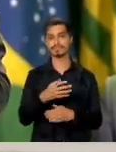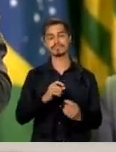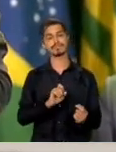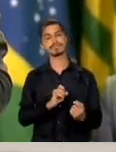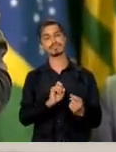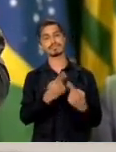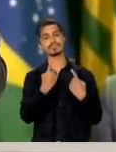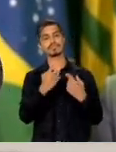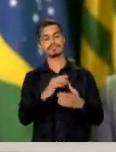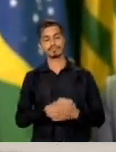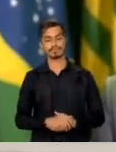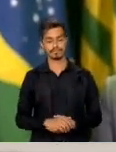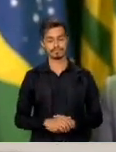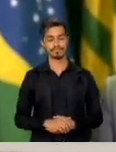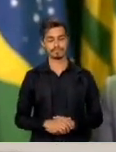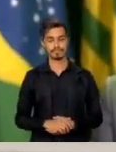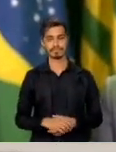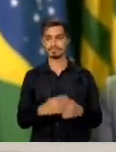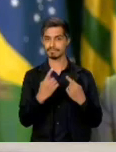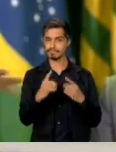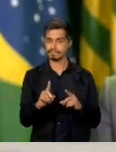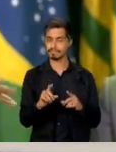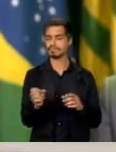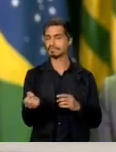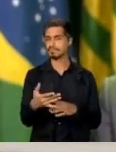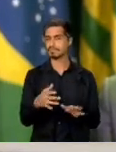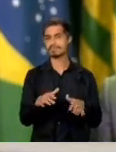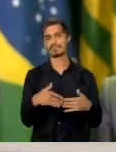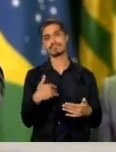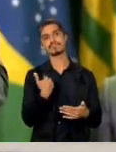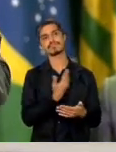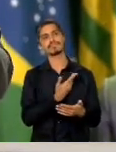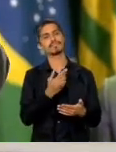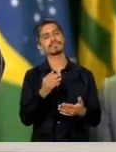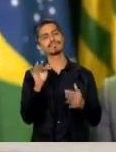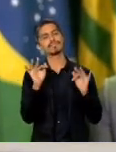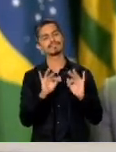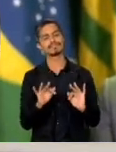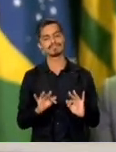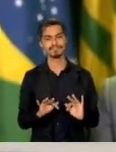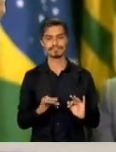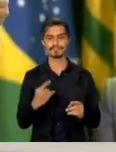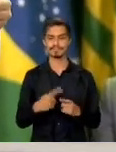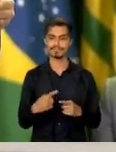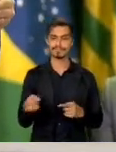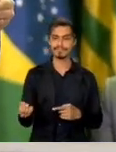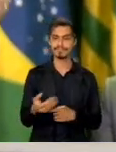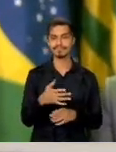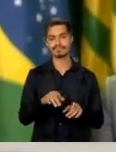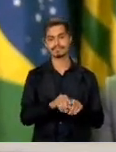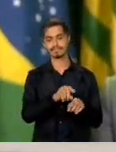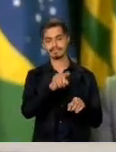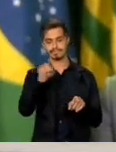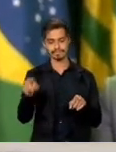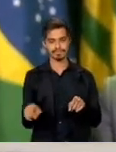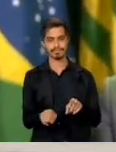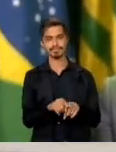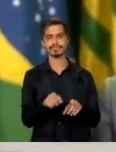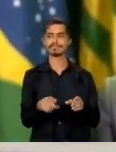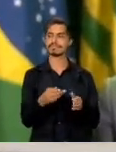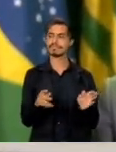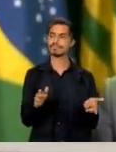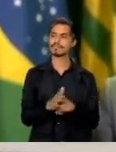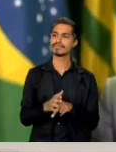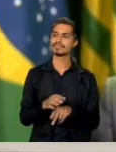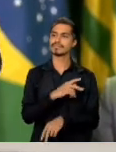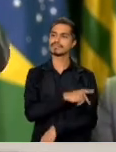desafios. E por isso que a gente fica extremamente feliz de ver que nesse novo ciclo do Piauí, a